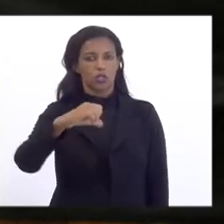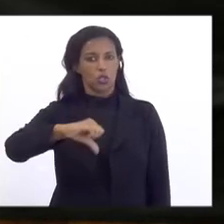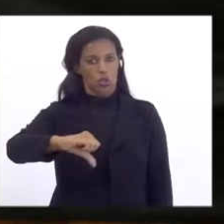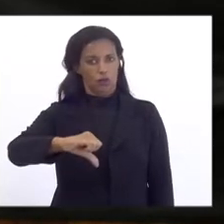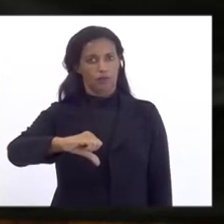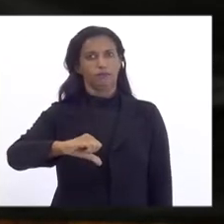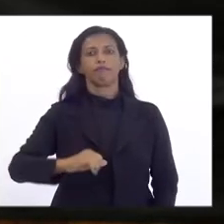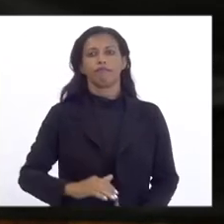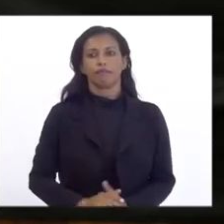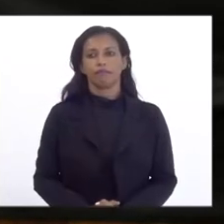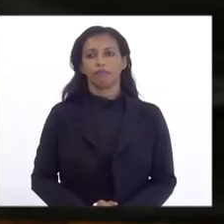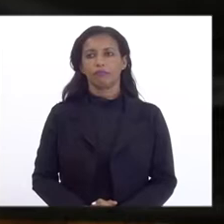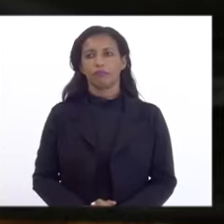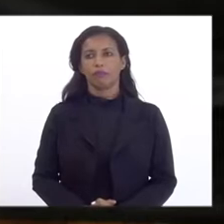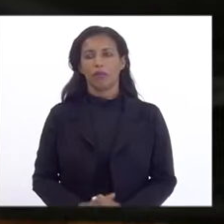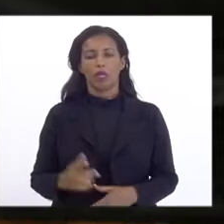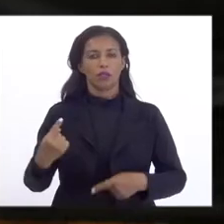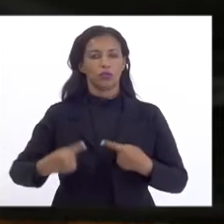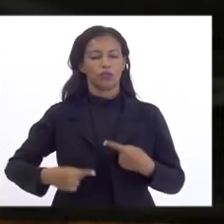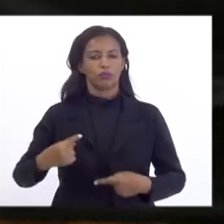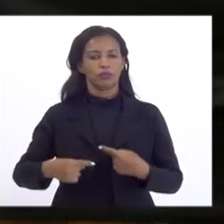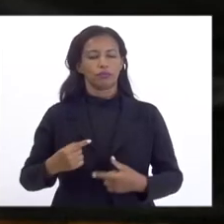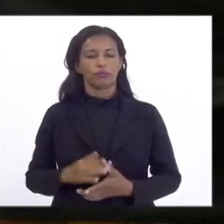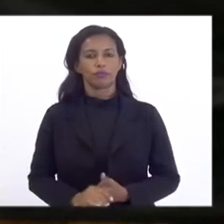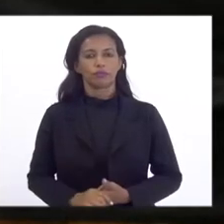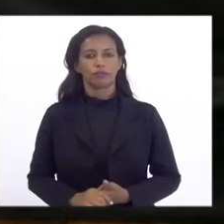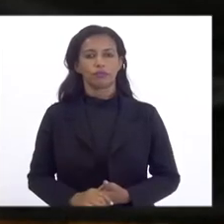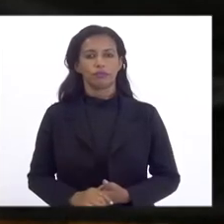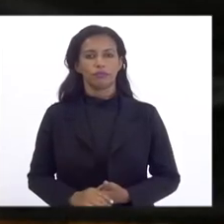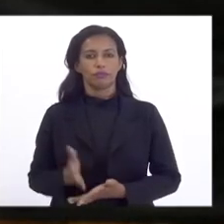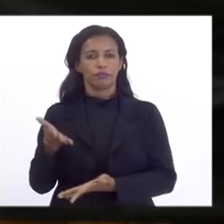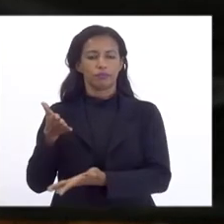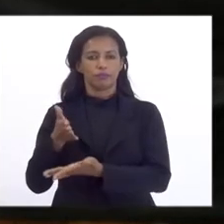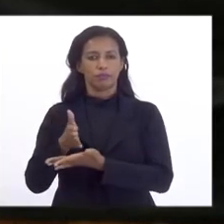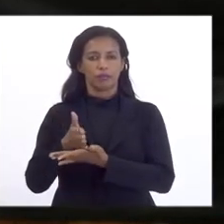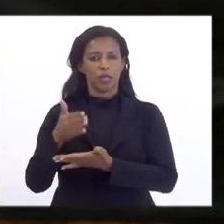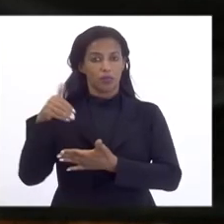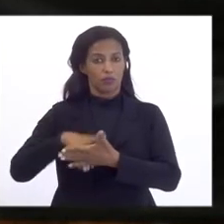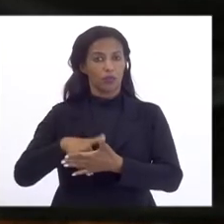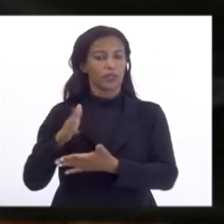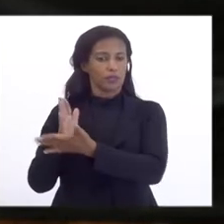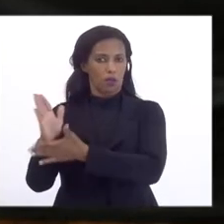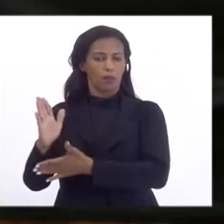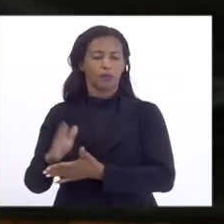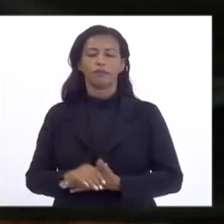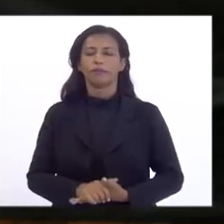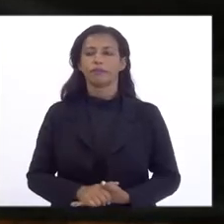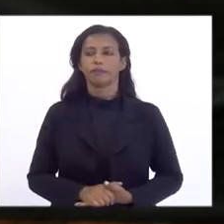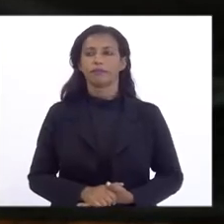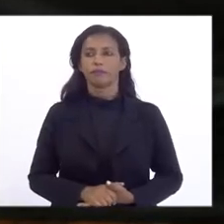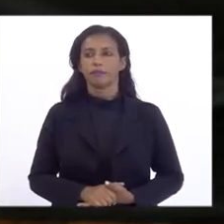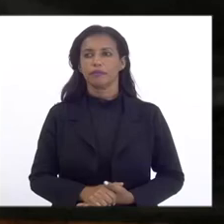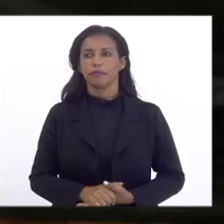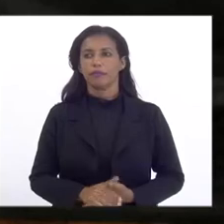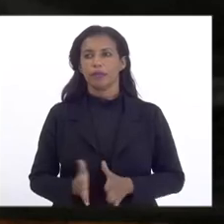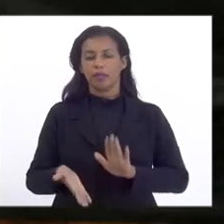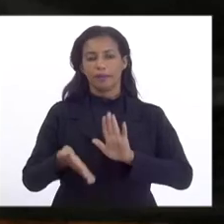9. Em discussão. Em votação. Aprovado.